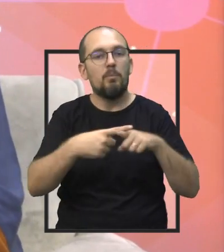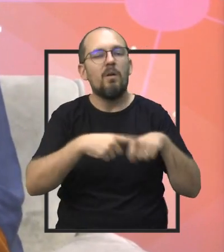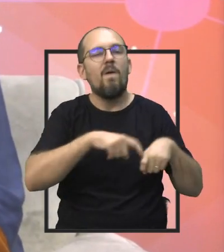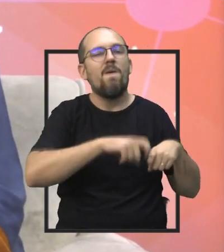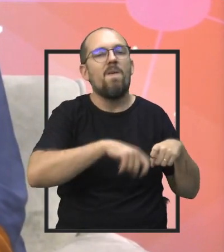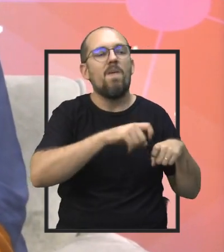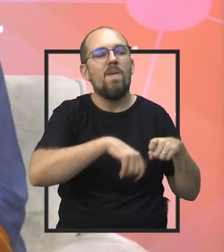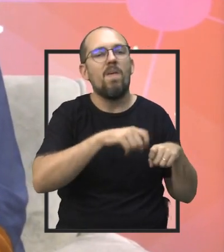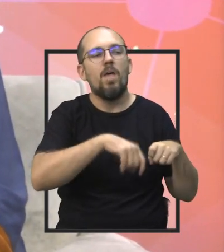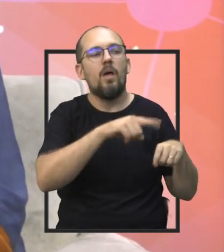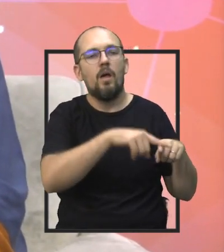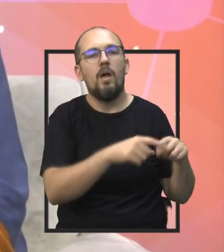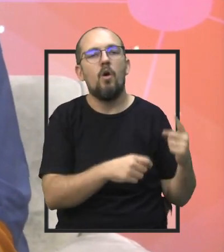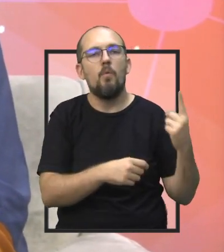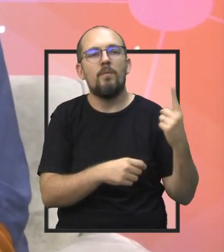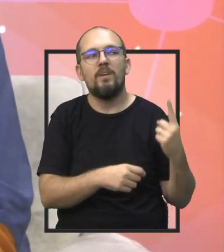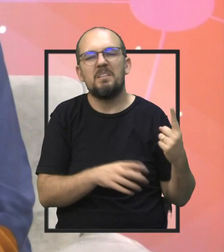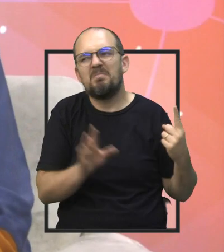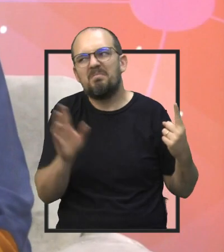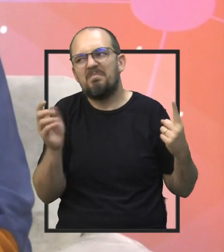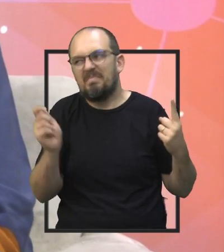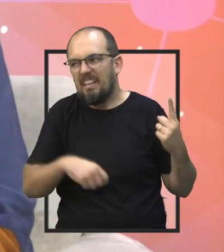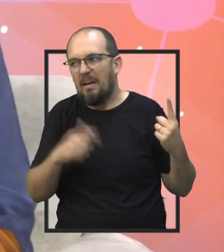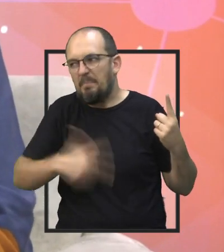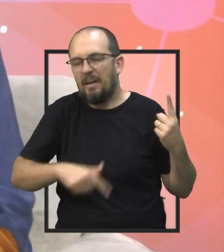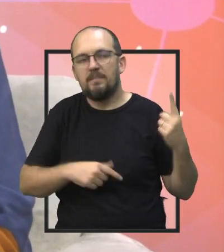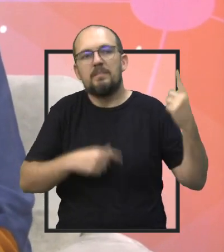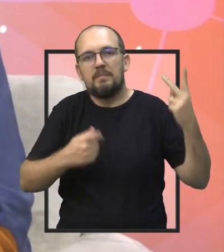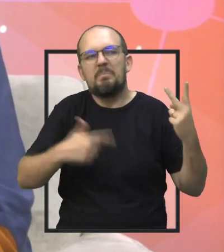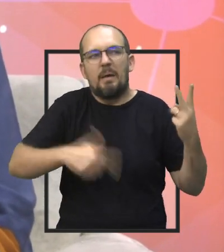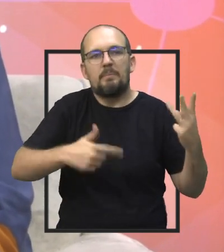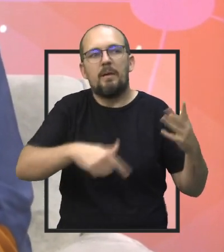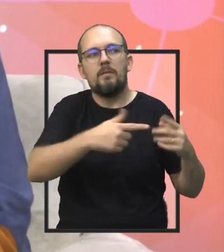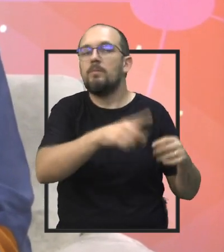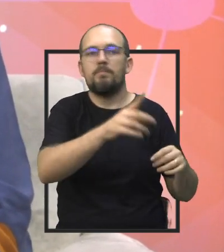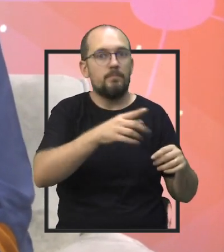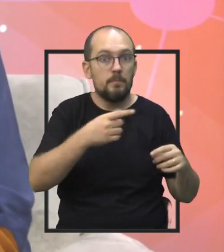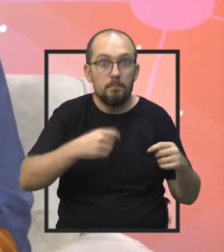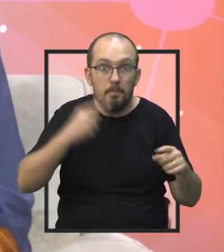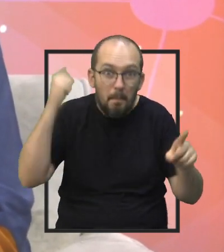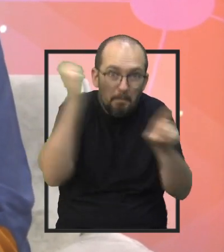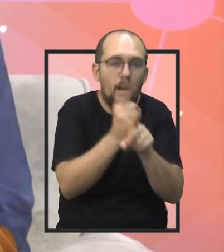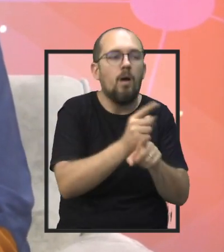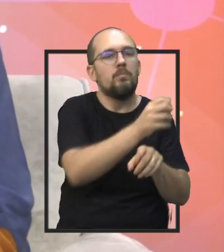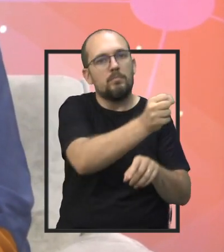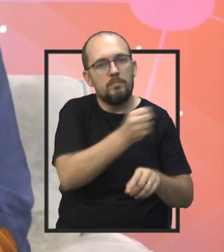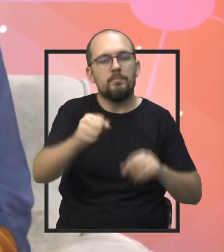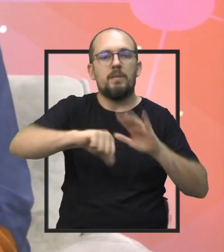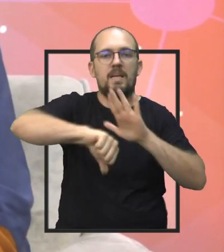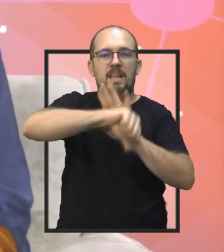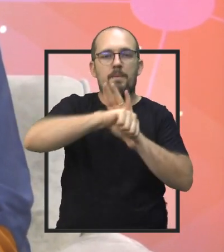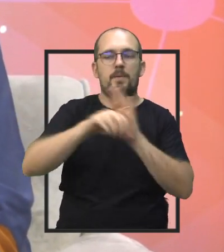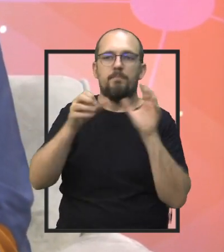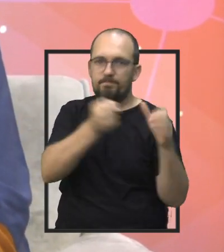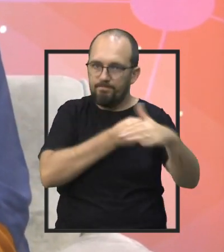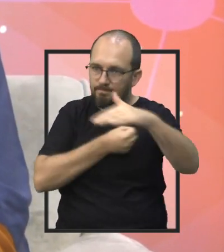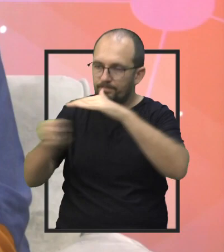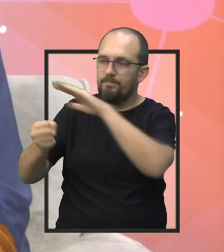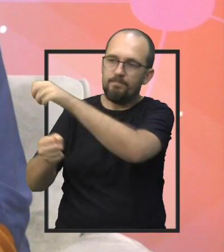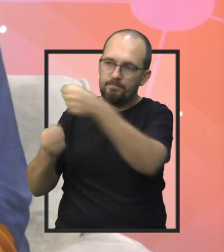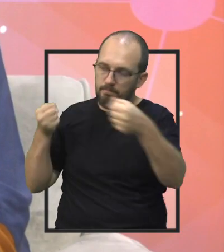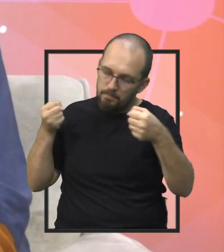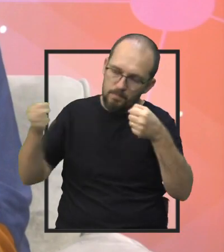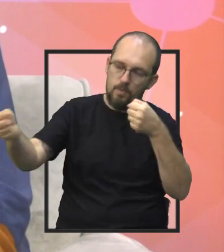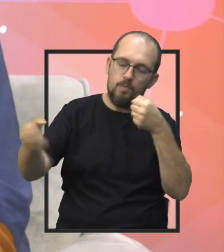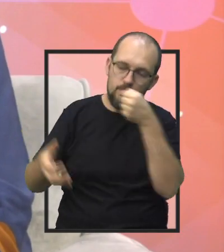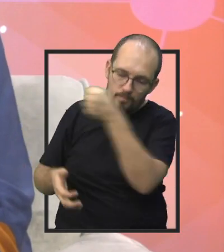esses abusadores venham à tona, que a gente consiga culpabilizar criminalmente esses abusadores, porque só assim eles